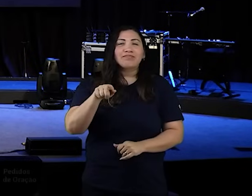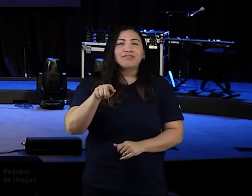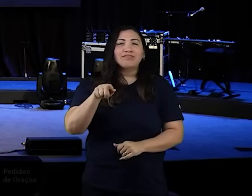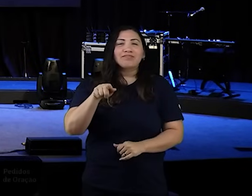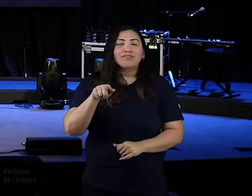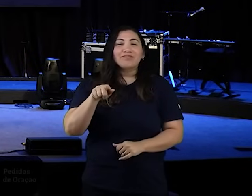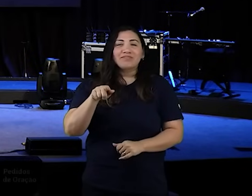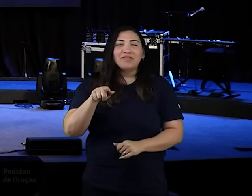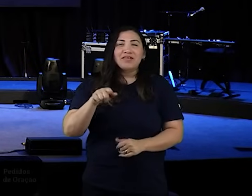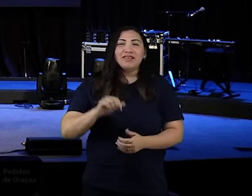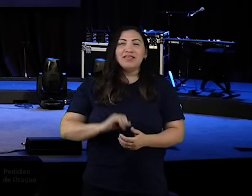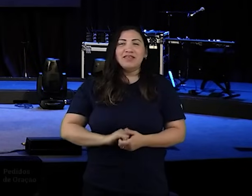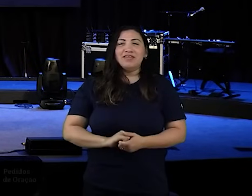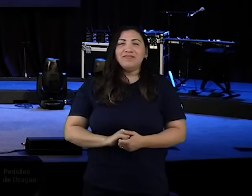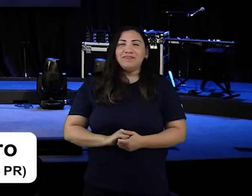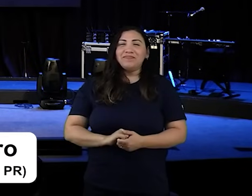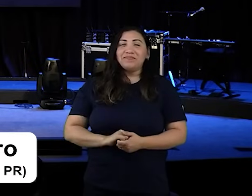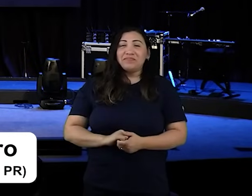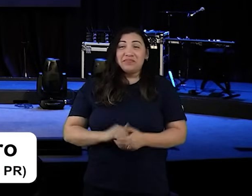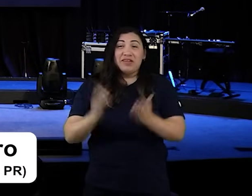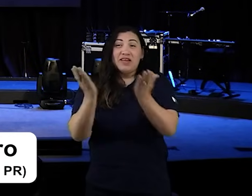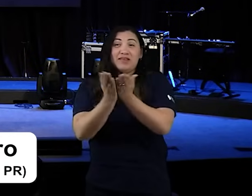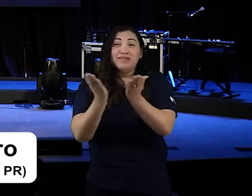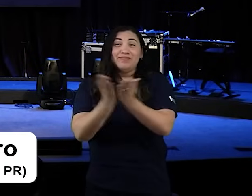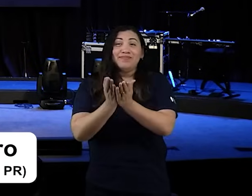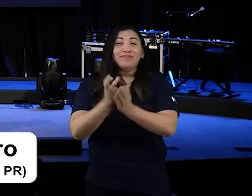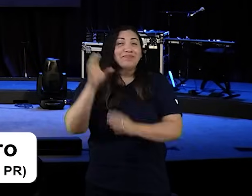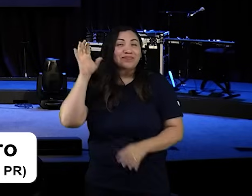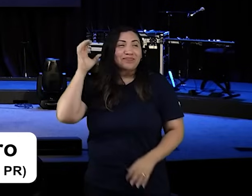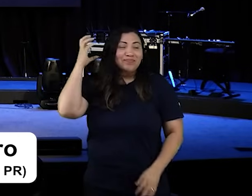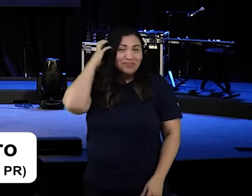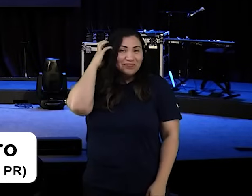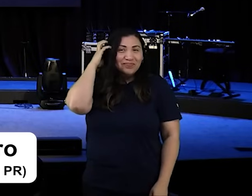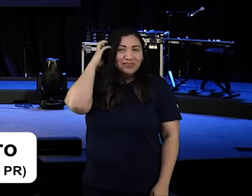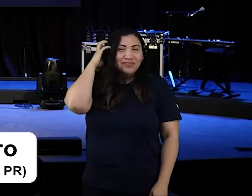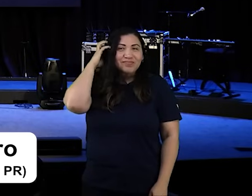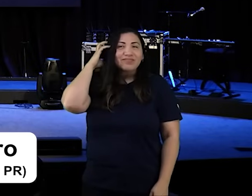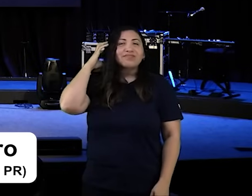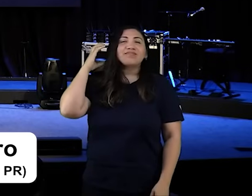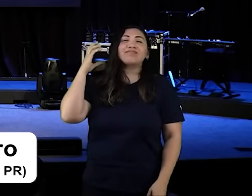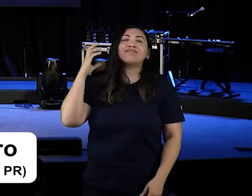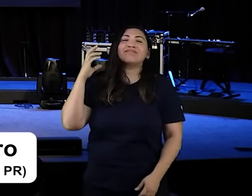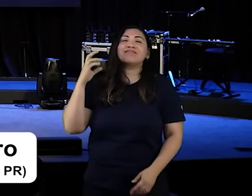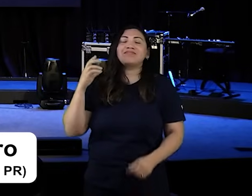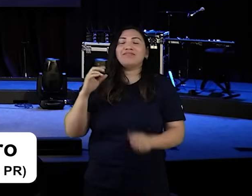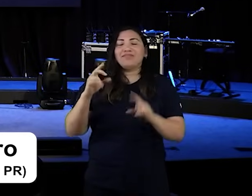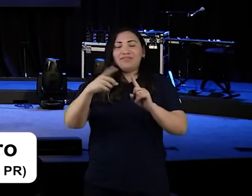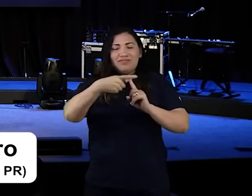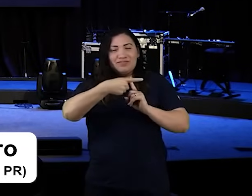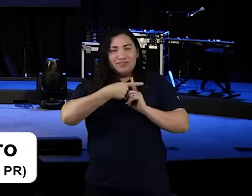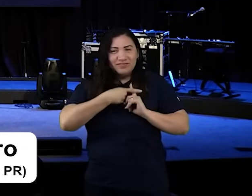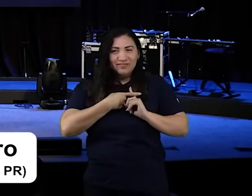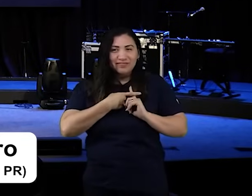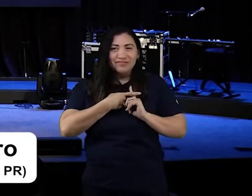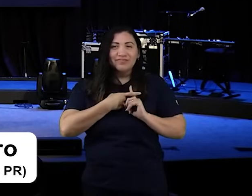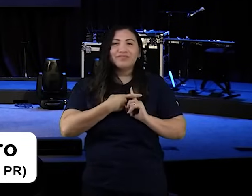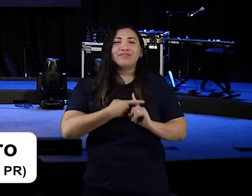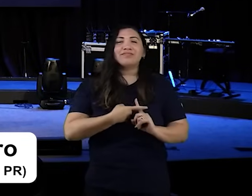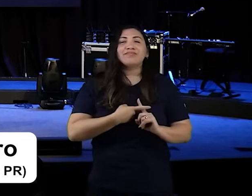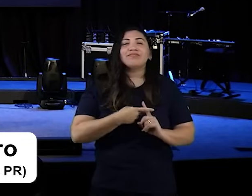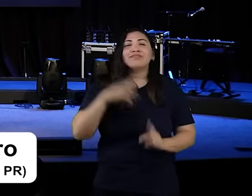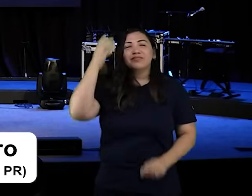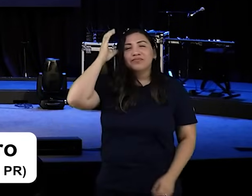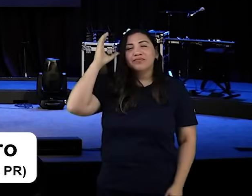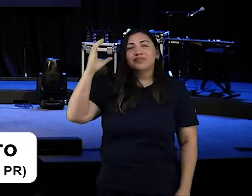pela Gospel FM transmitindo vida número um do su do Brasil nós somos a Igreja Batista Bom Retiro em